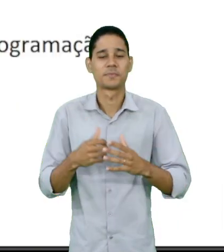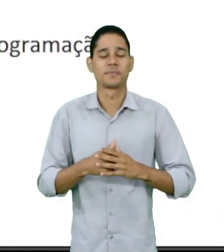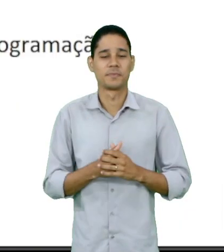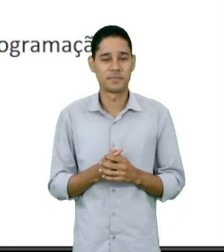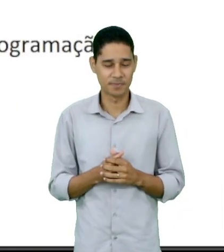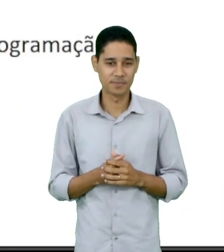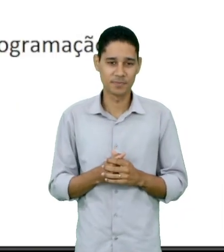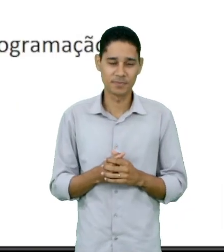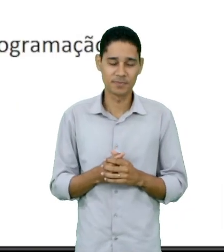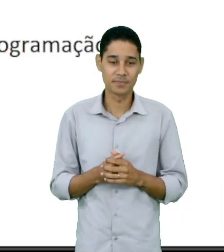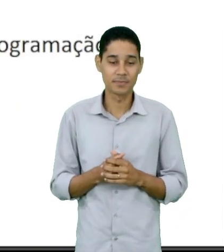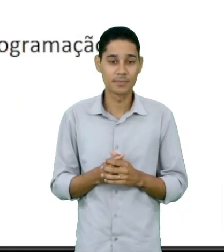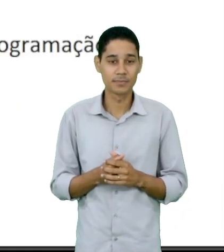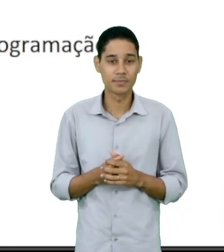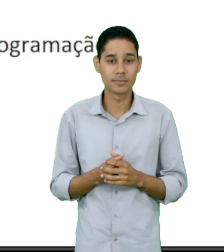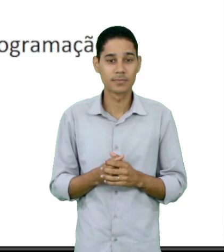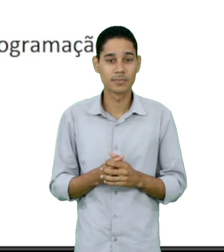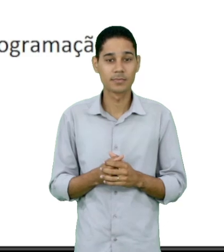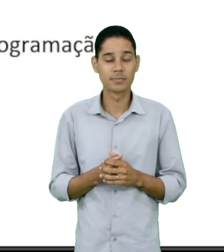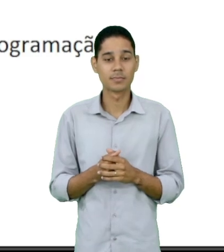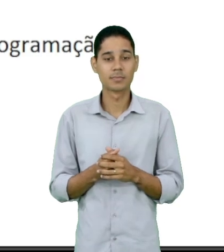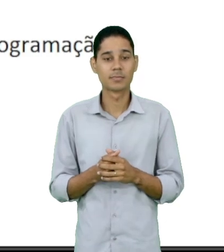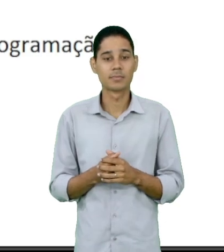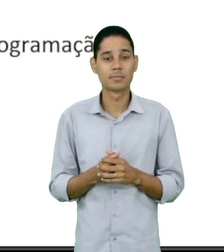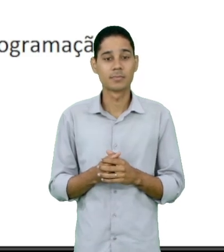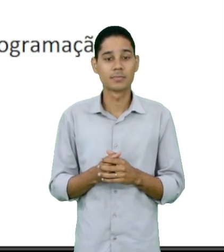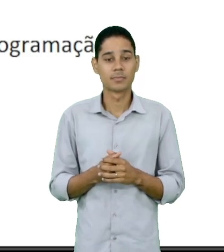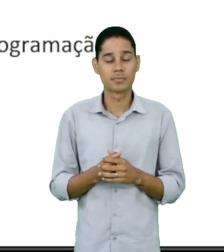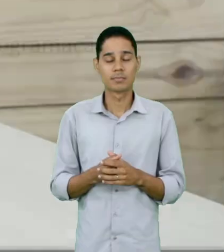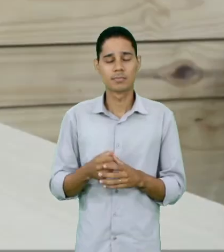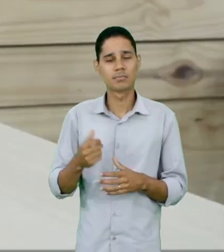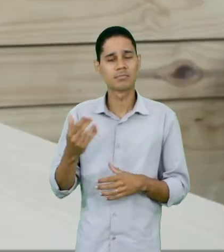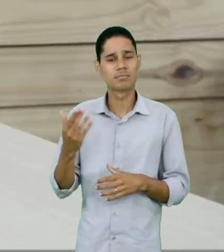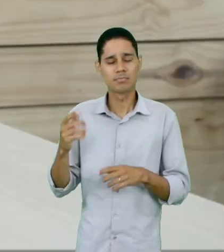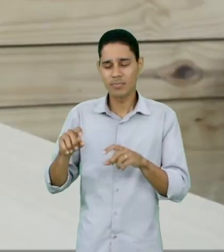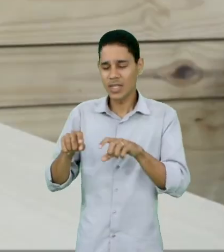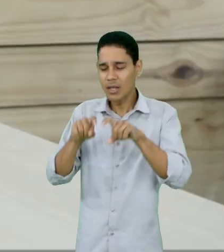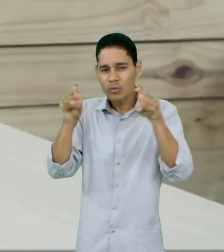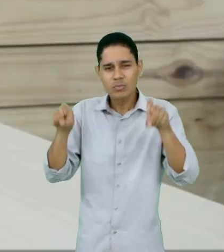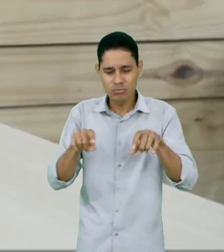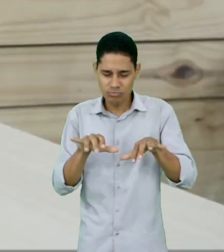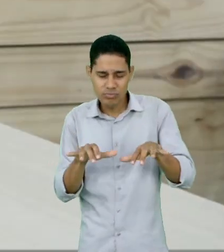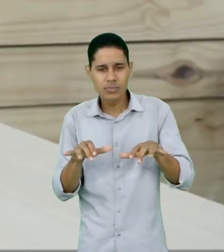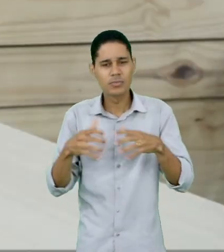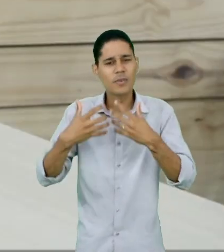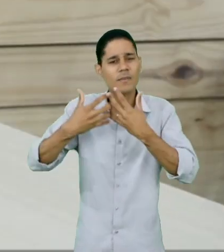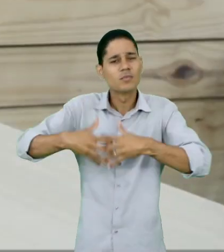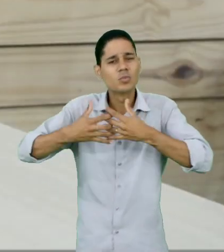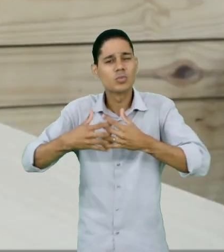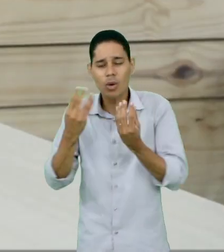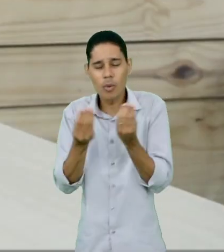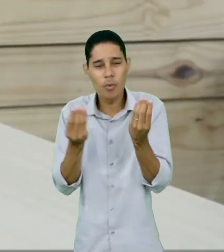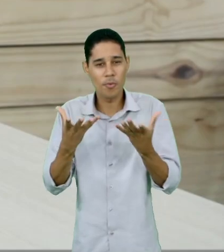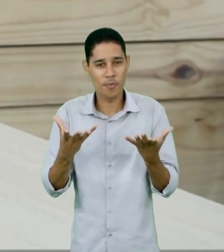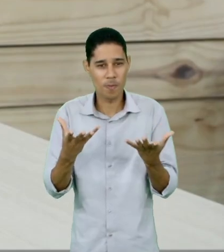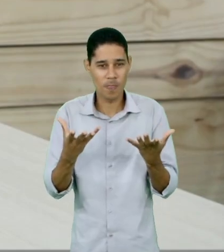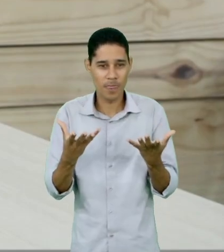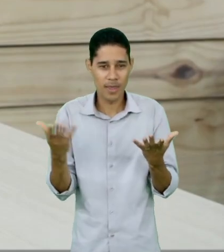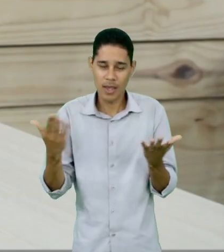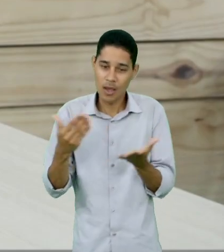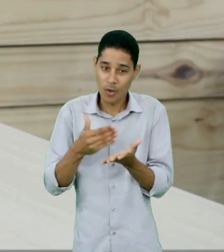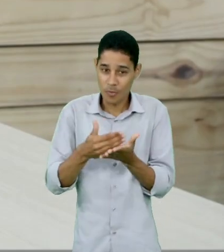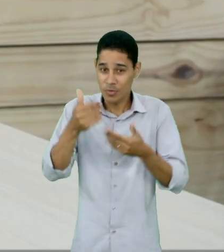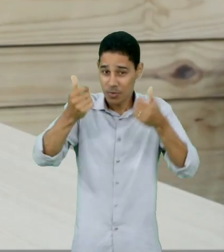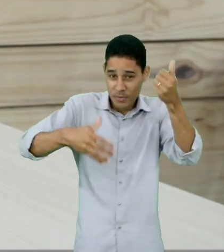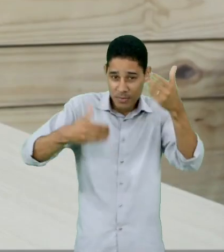verdade. Então, como é que os computadores funcionam? A gente veja que eu estou trazendo as partes iniciais, né? Porque